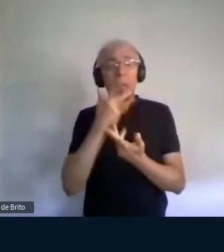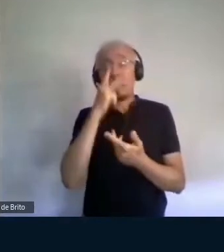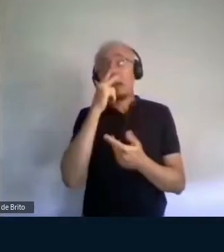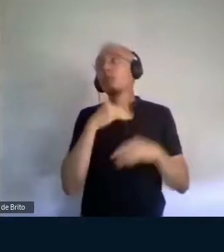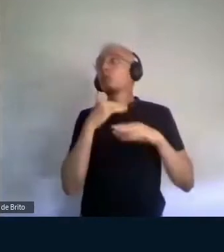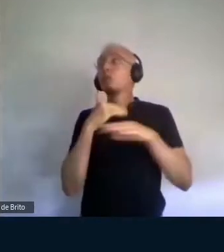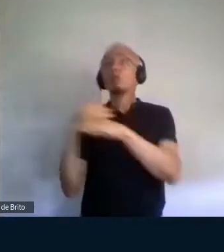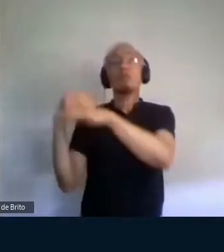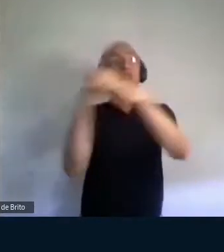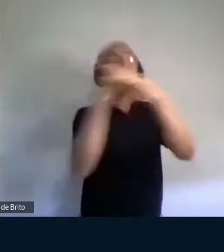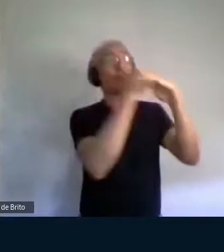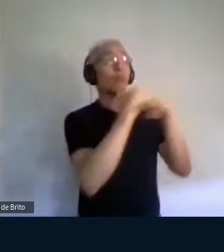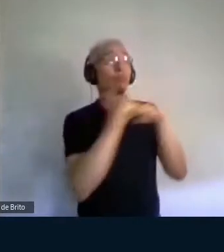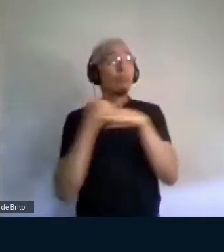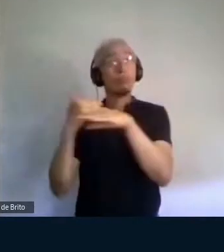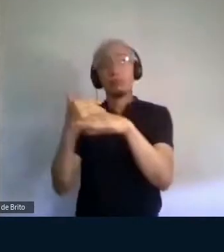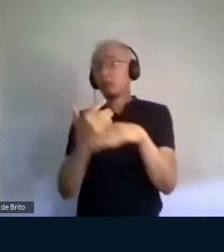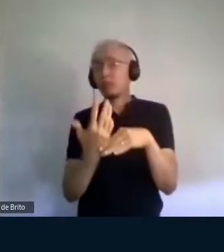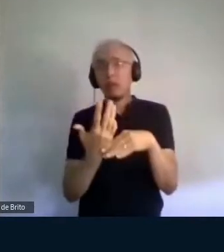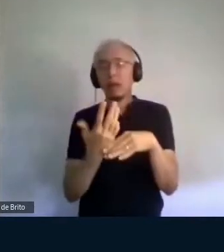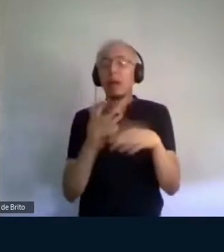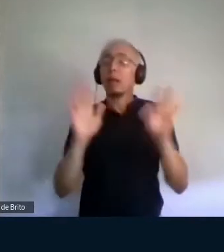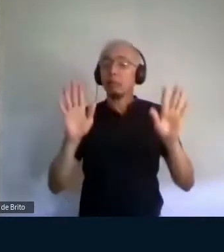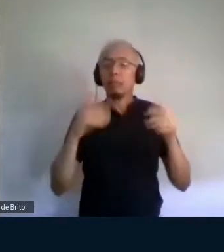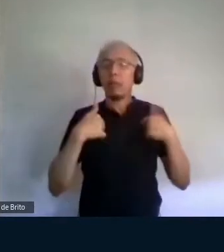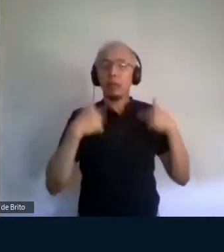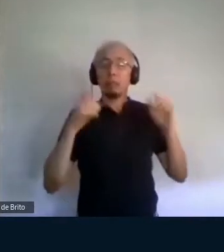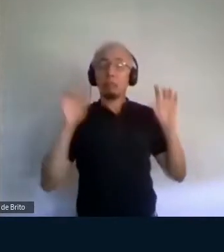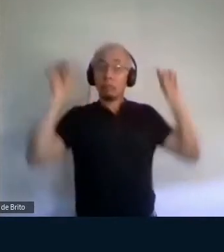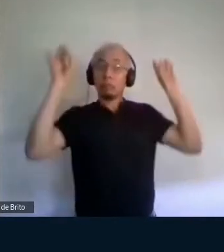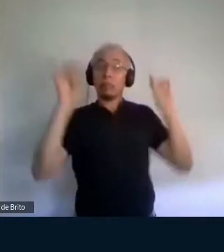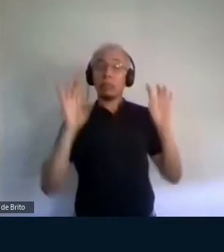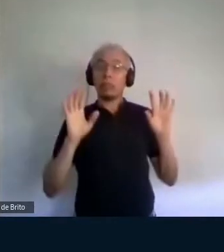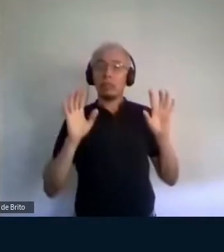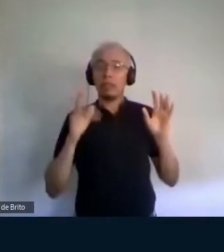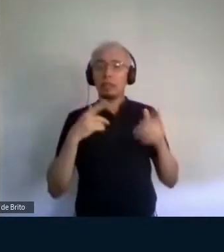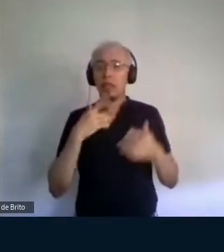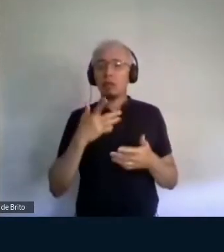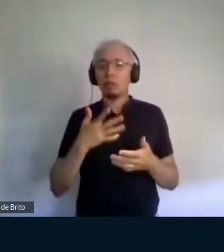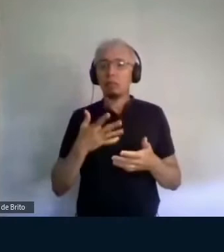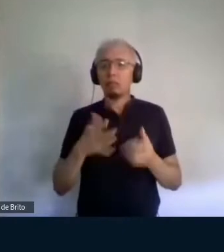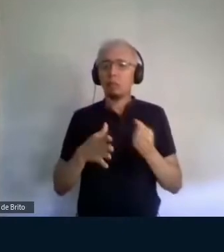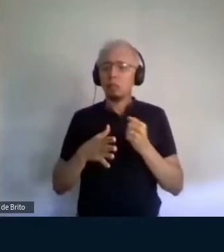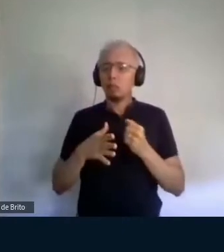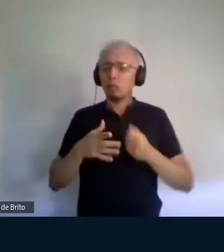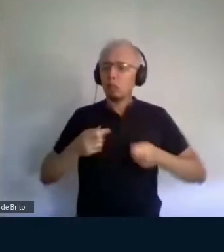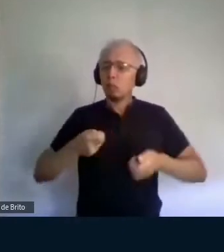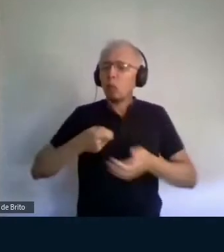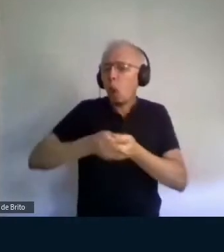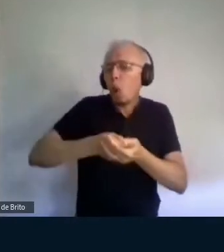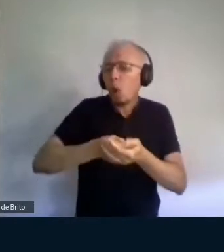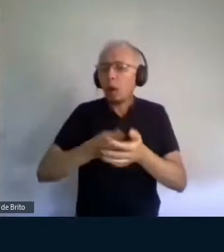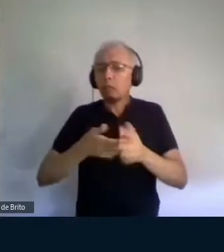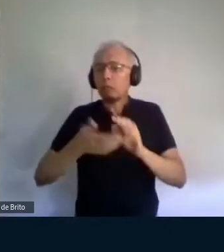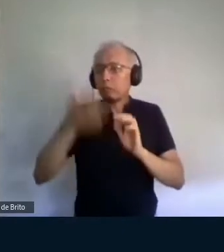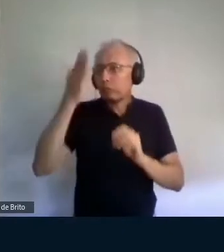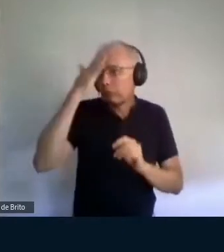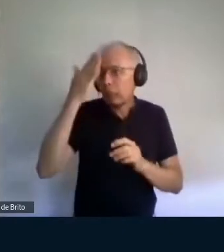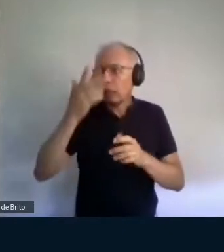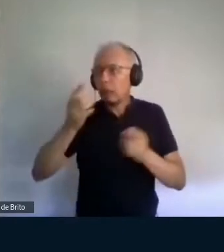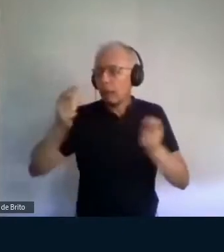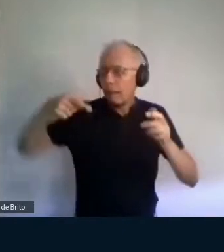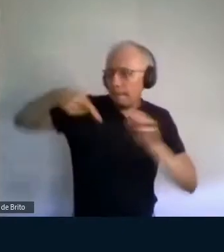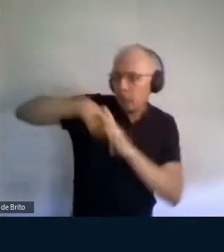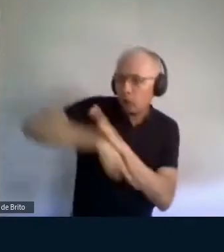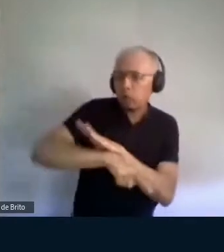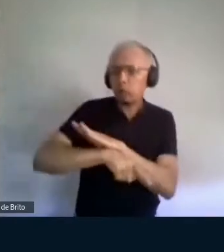uma discussão de especialista. Né? Então, você fala de dominar a língua, de falar bem, tudo isso tem que